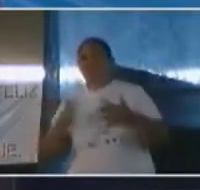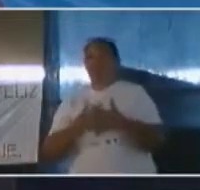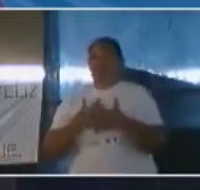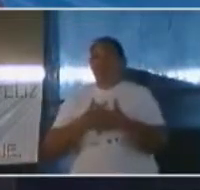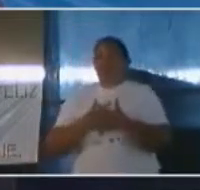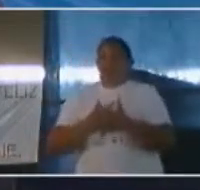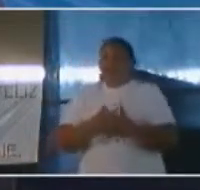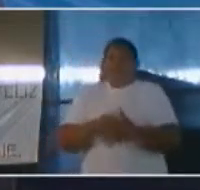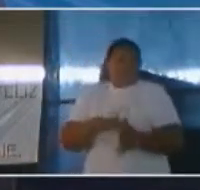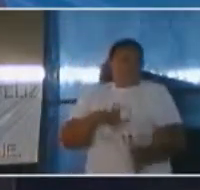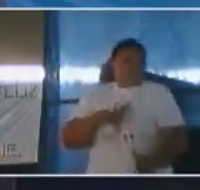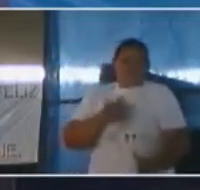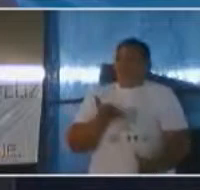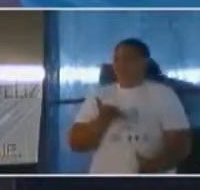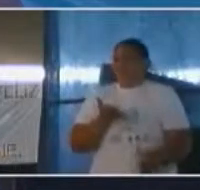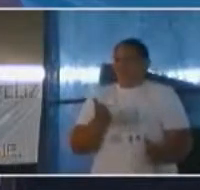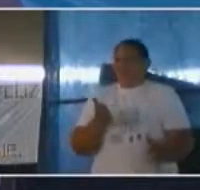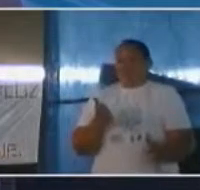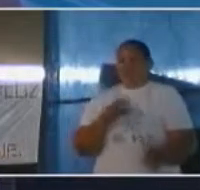apatia,